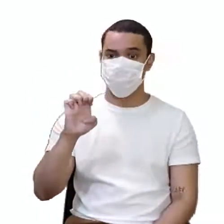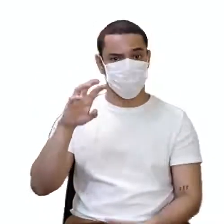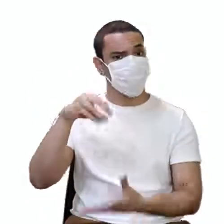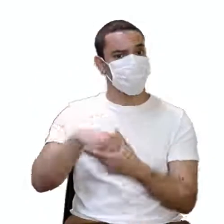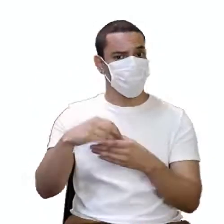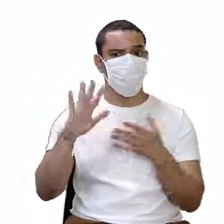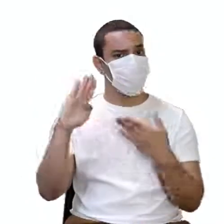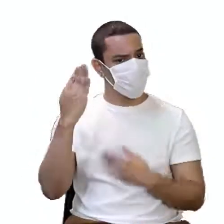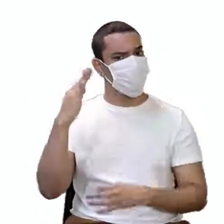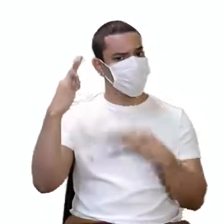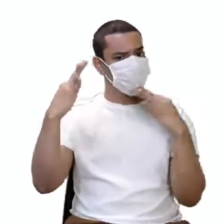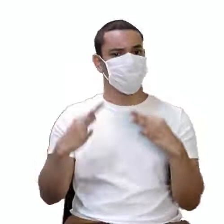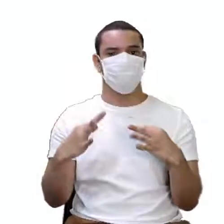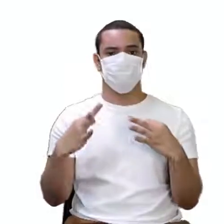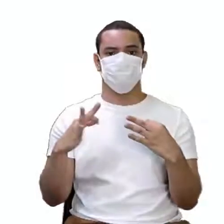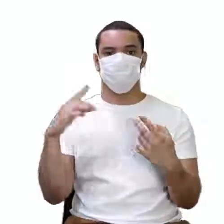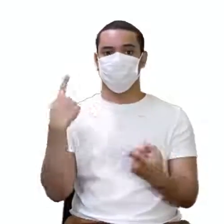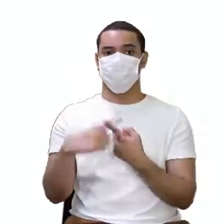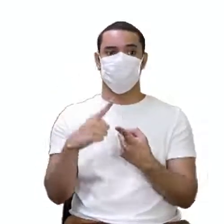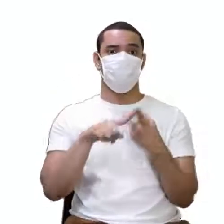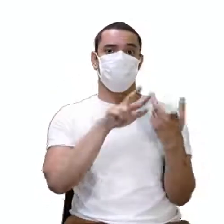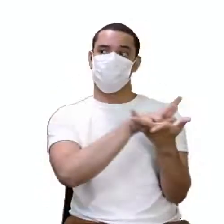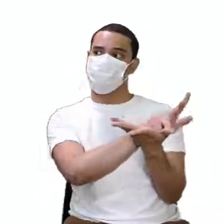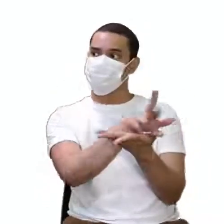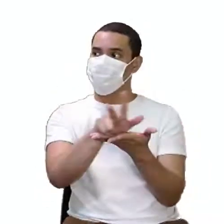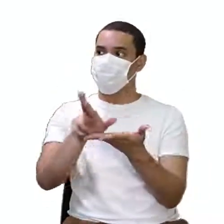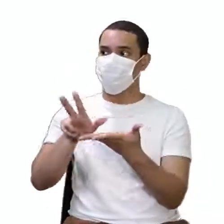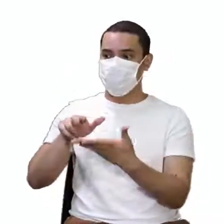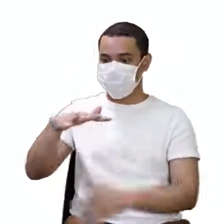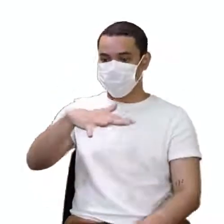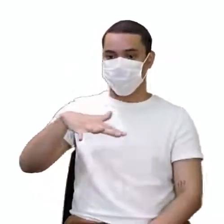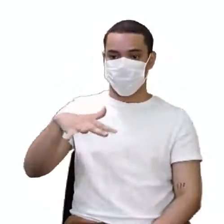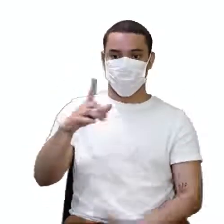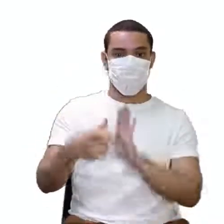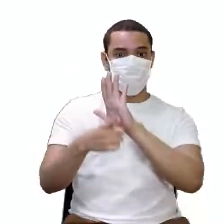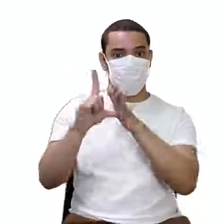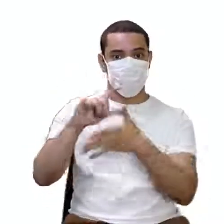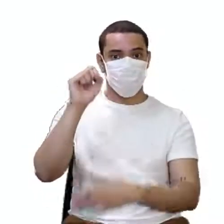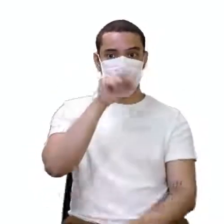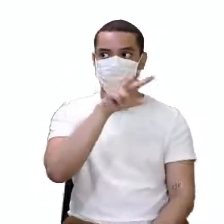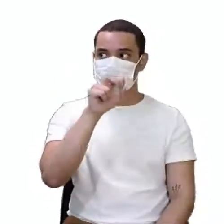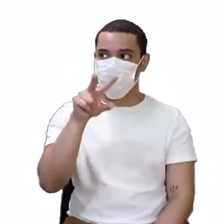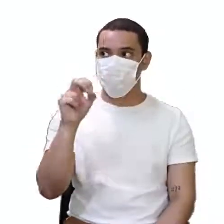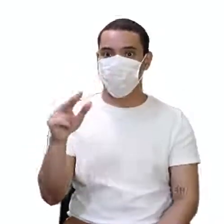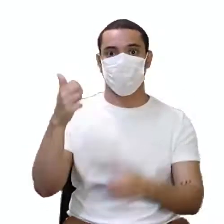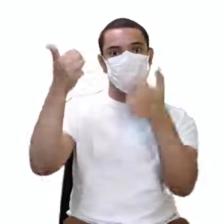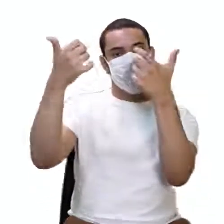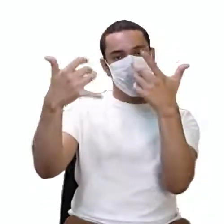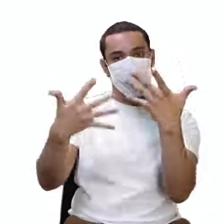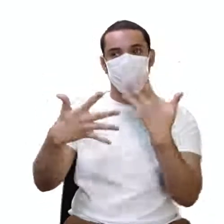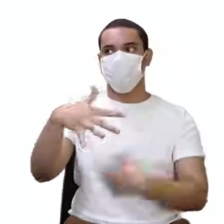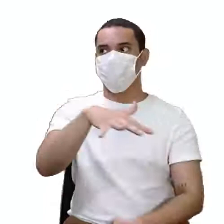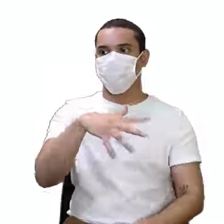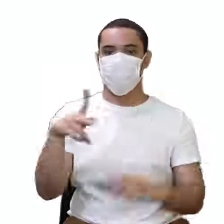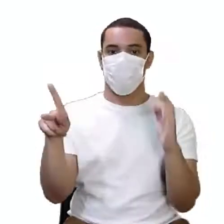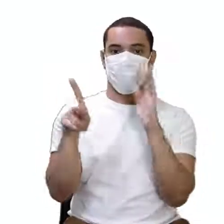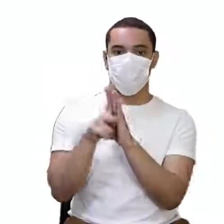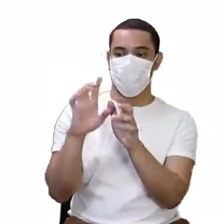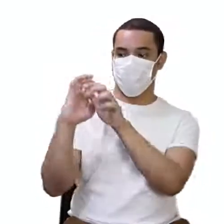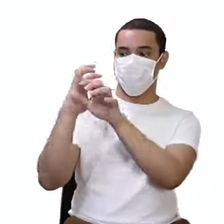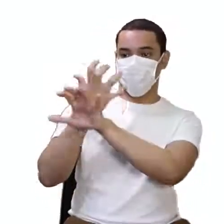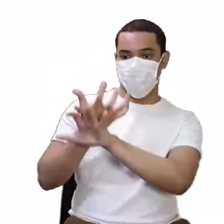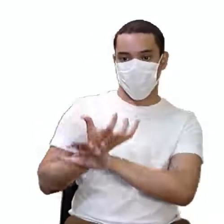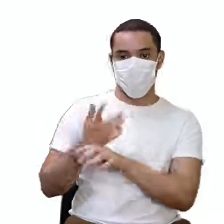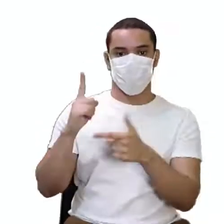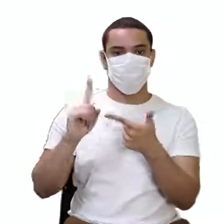com certeza. Assim como várias outras áreas que nós vimos ali, quando a gente falou dos processos de fósseis, né?